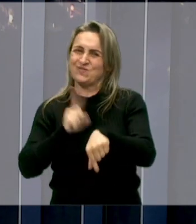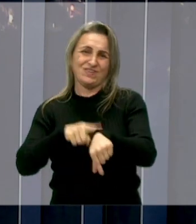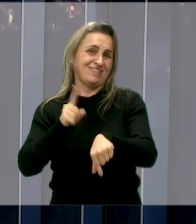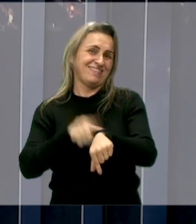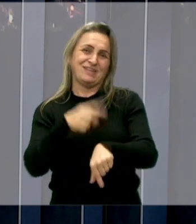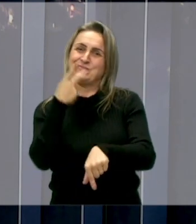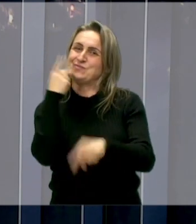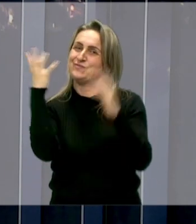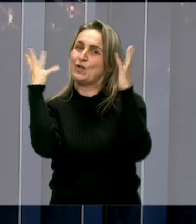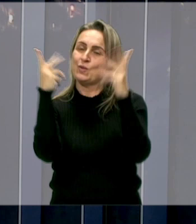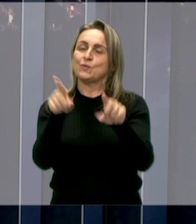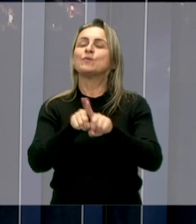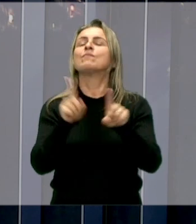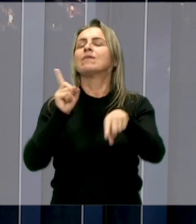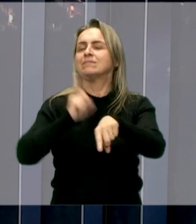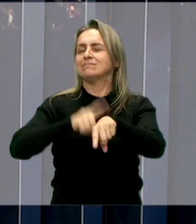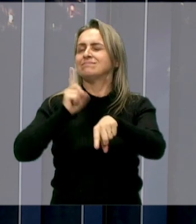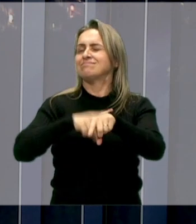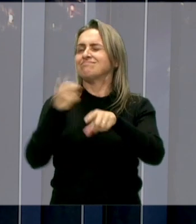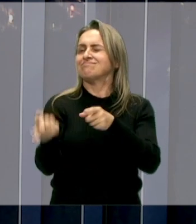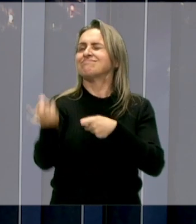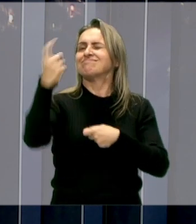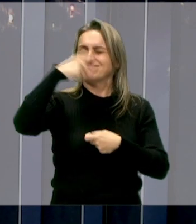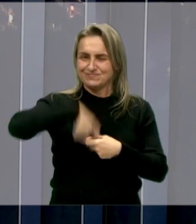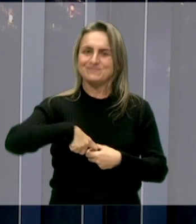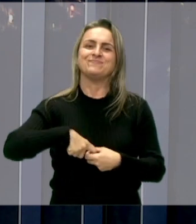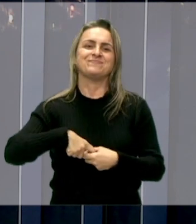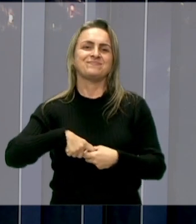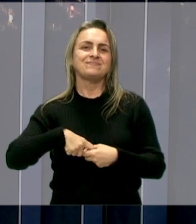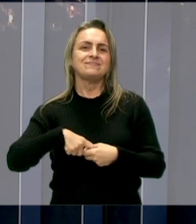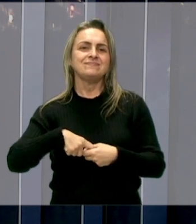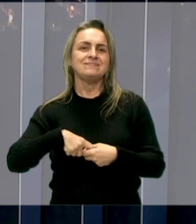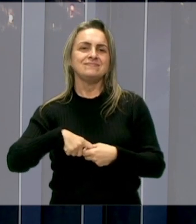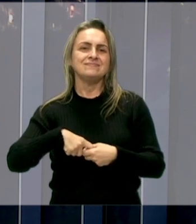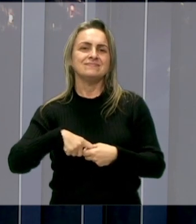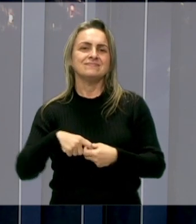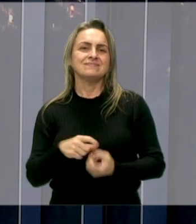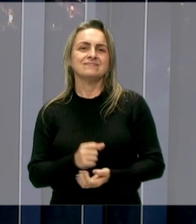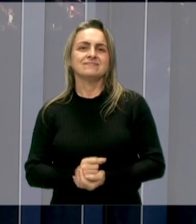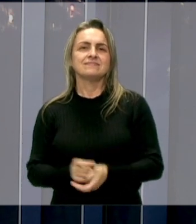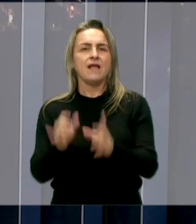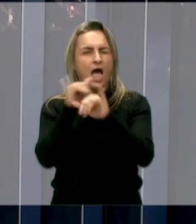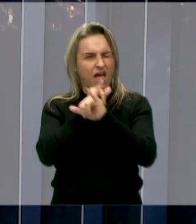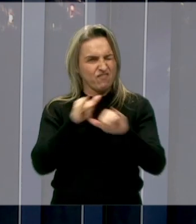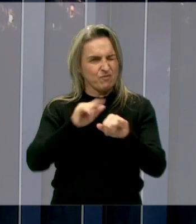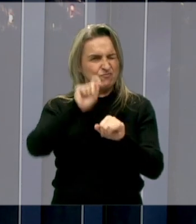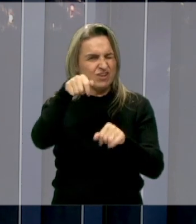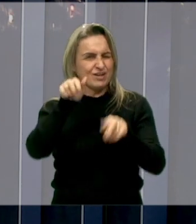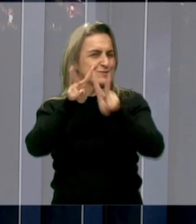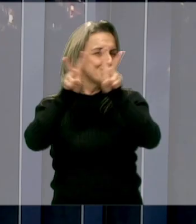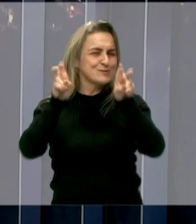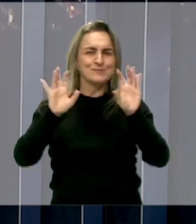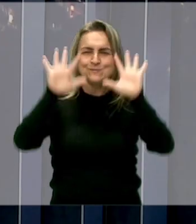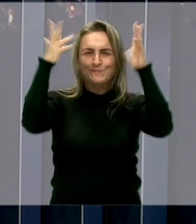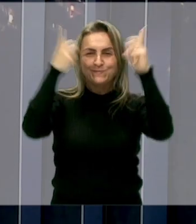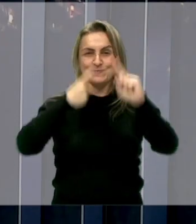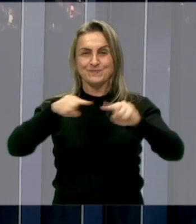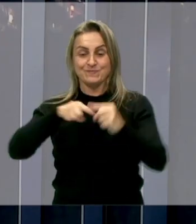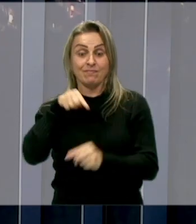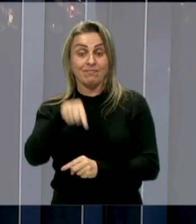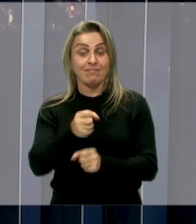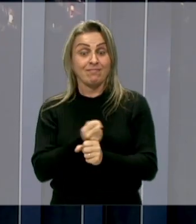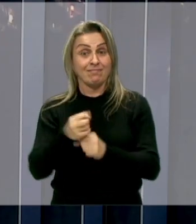né? Mas daqui um pouquinho a gente volta, daí sim, mexendo um pouquinho no nosso festival de música desse ano que tá,